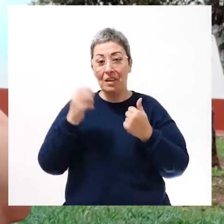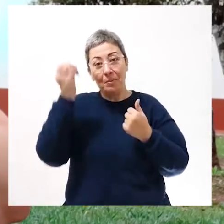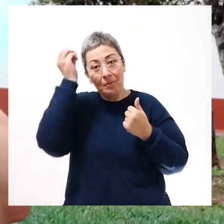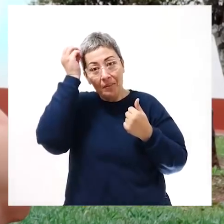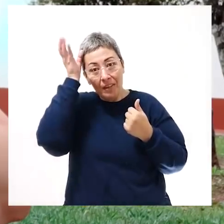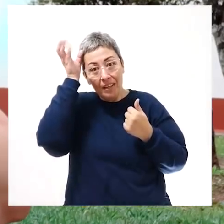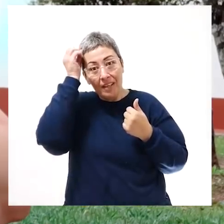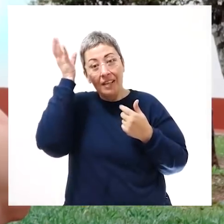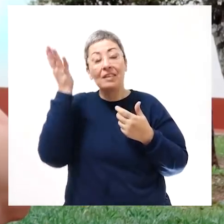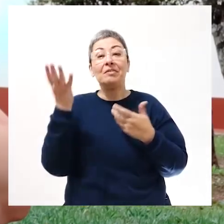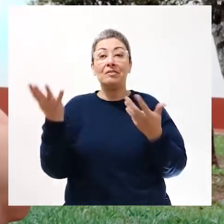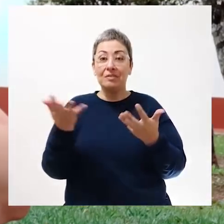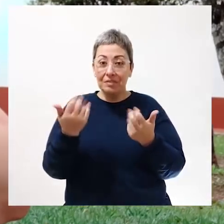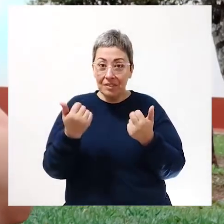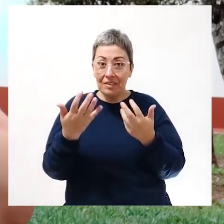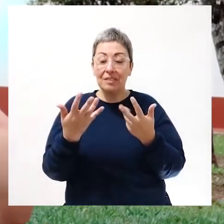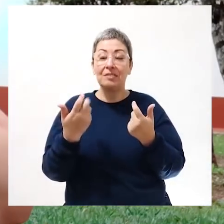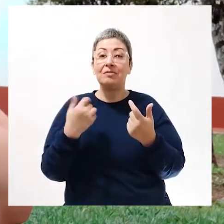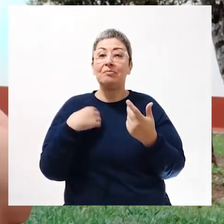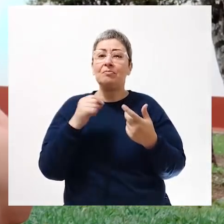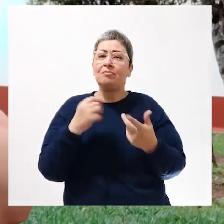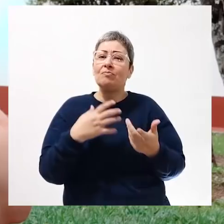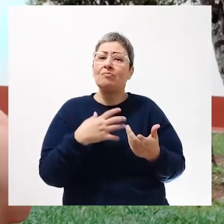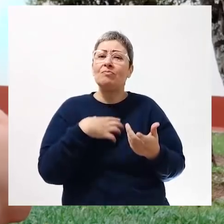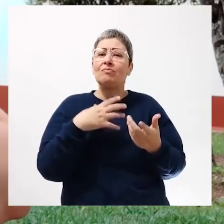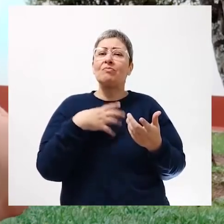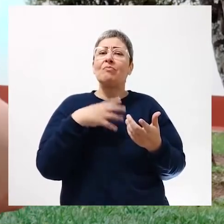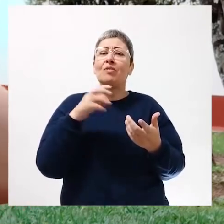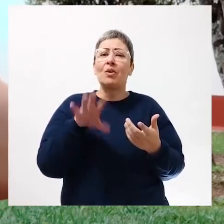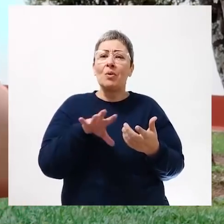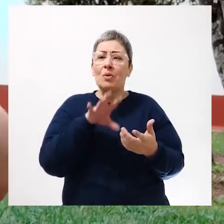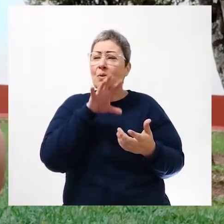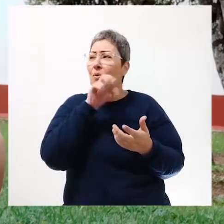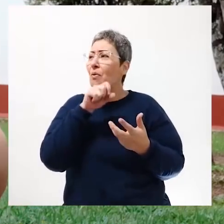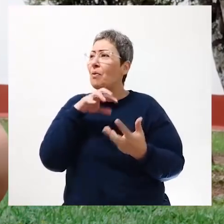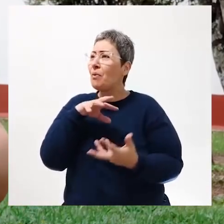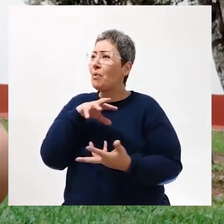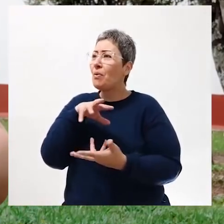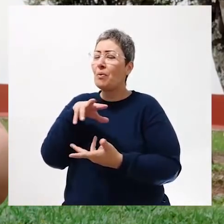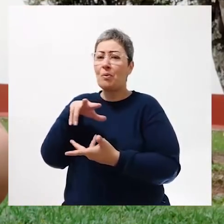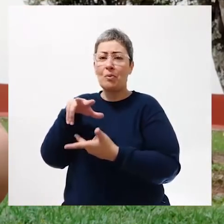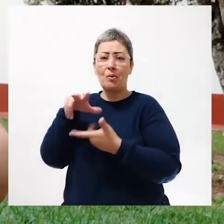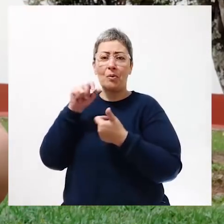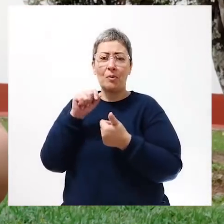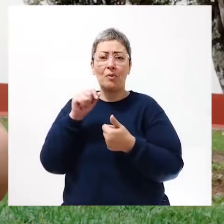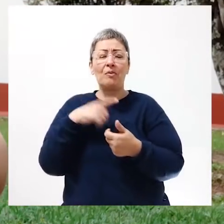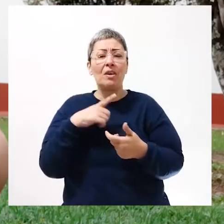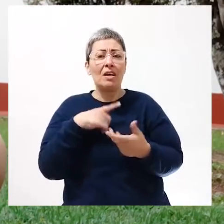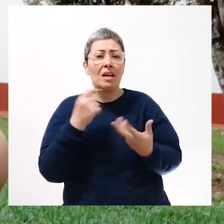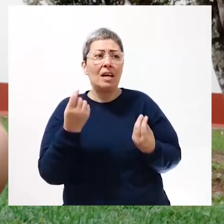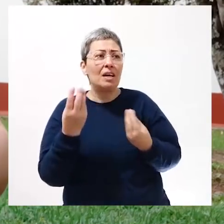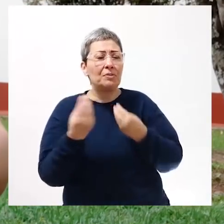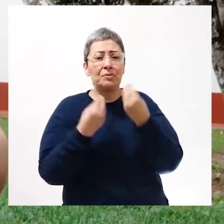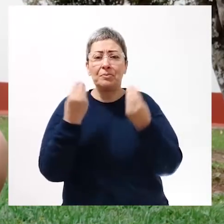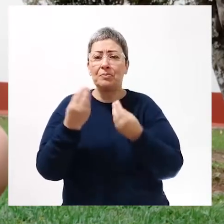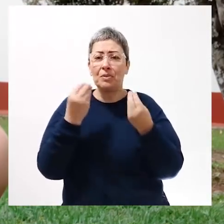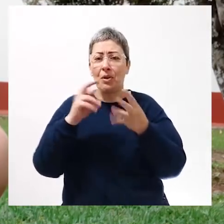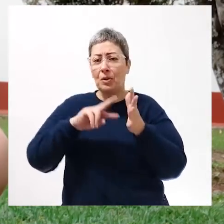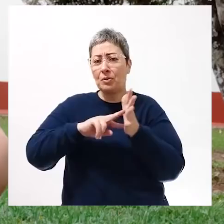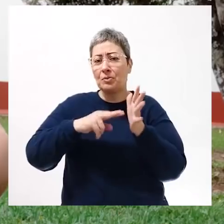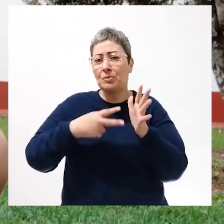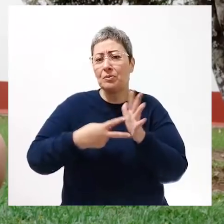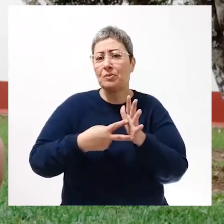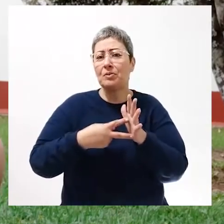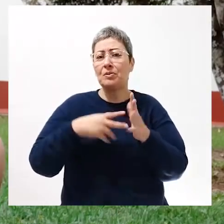venha, Vaninha, venha sentir os cheiros do mundo. Venha dar